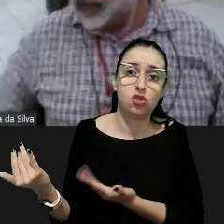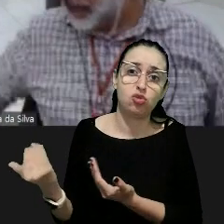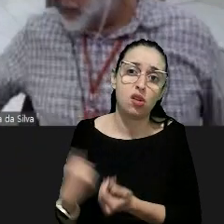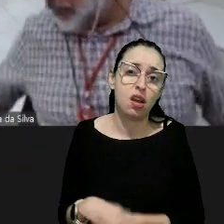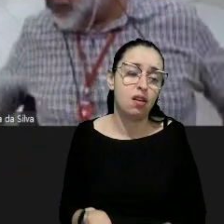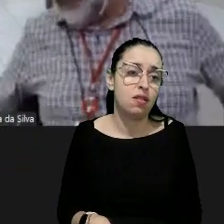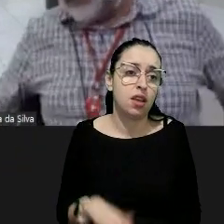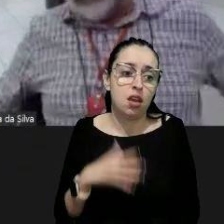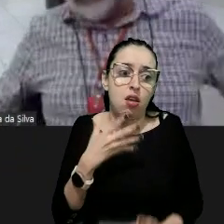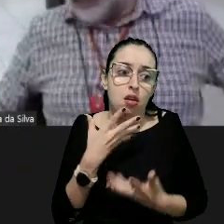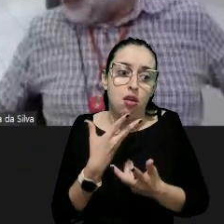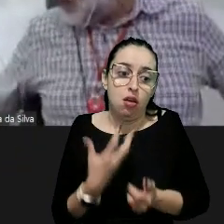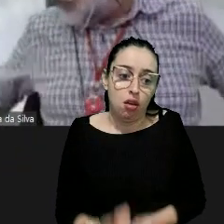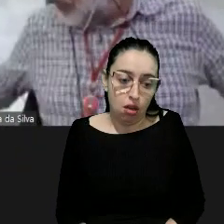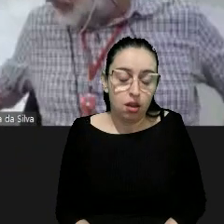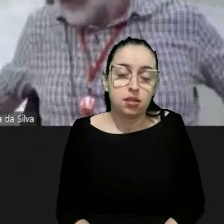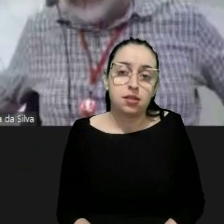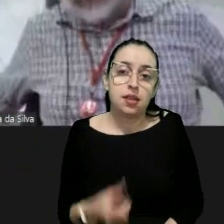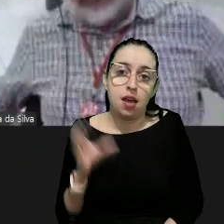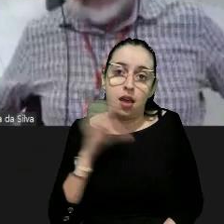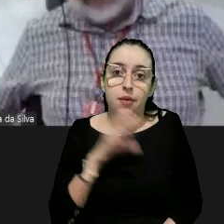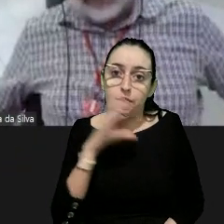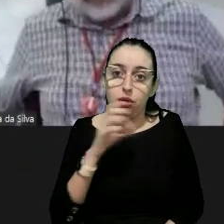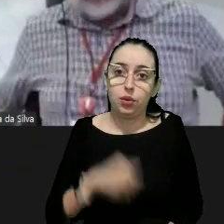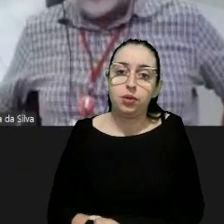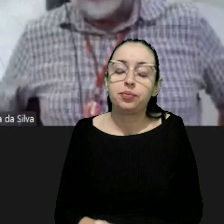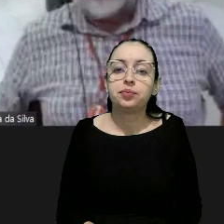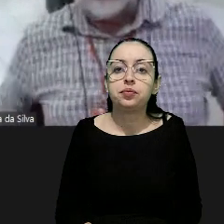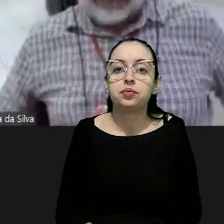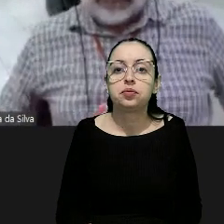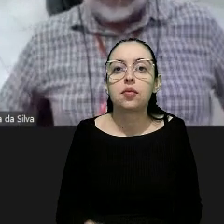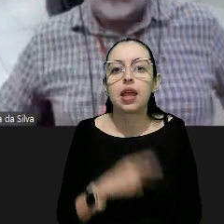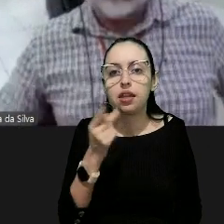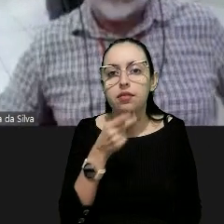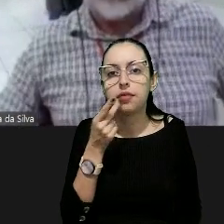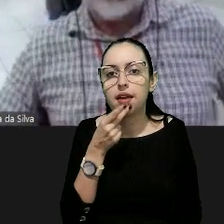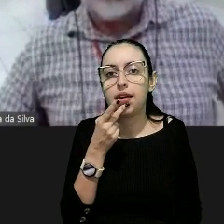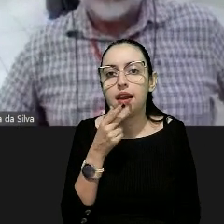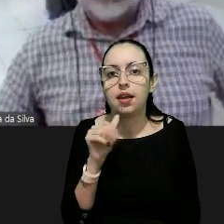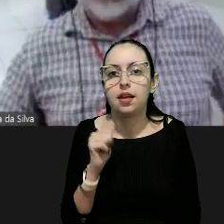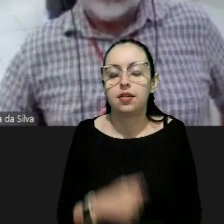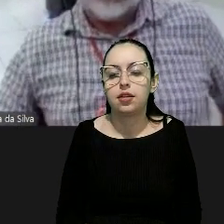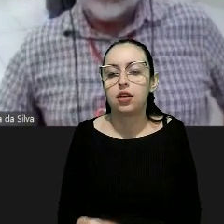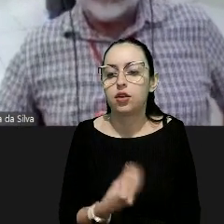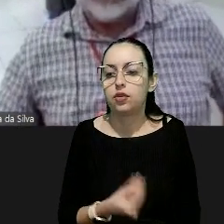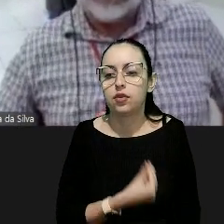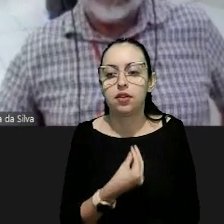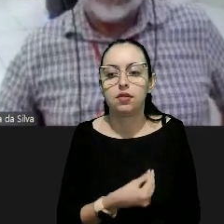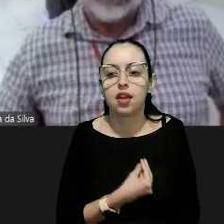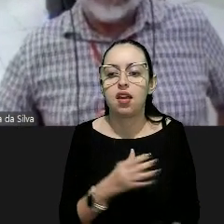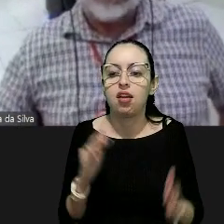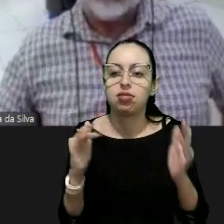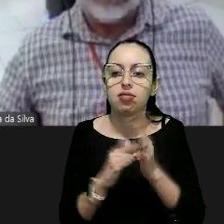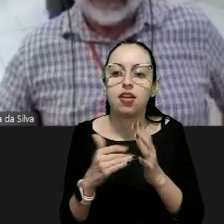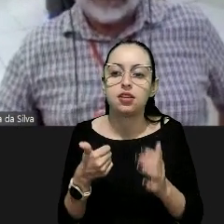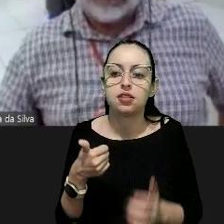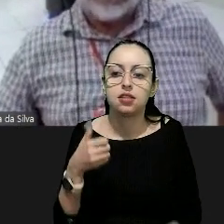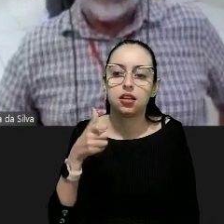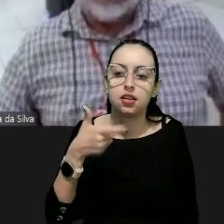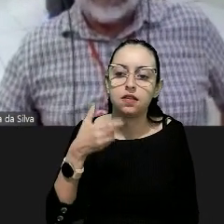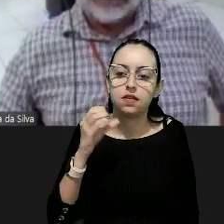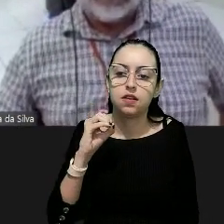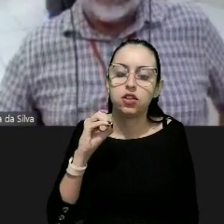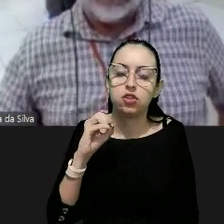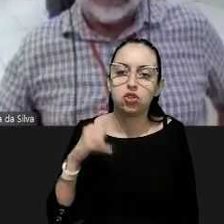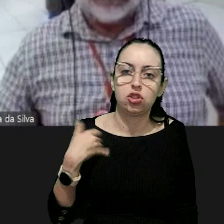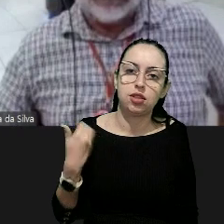aguenta. Jovem que joga com ele não aguenta. Então, ele fala, sabe, Cláudio, eu vou